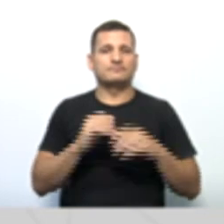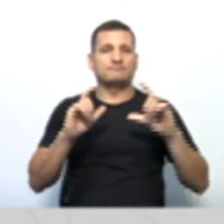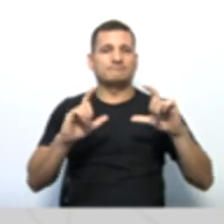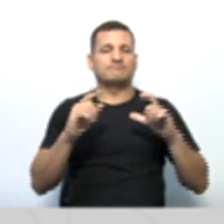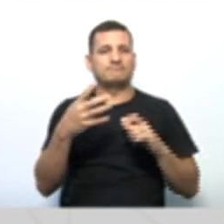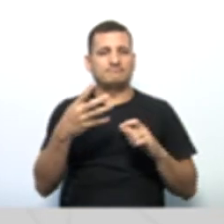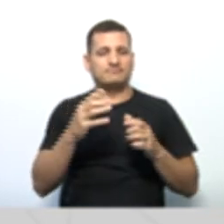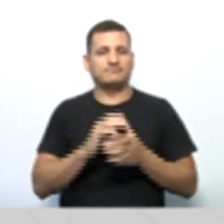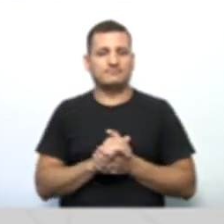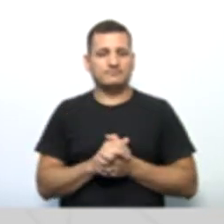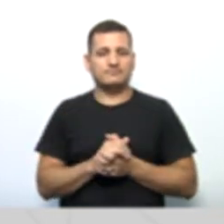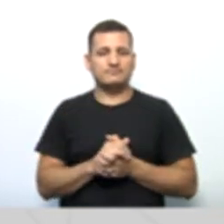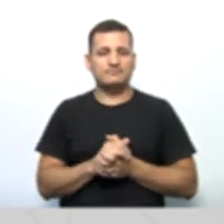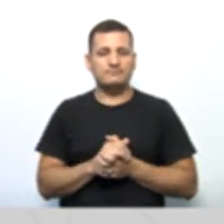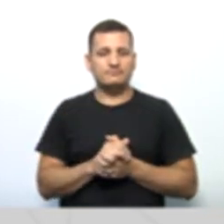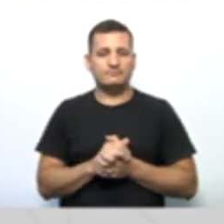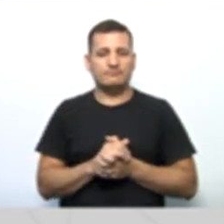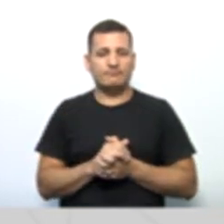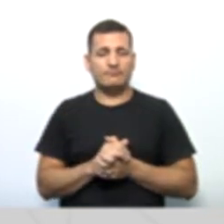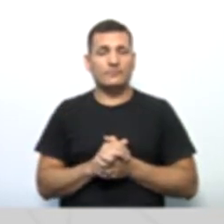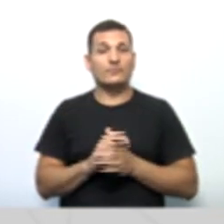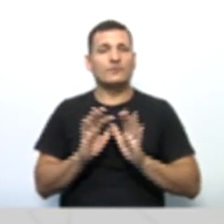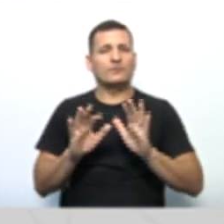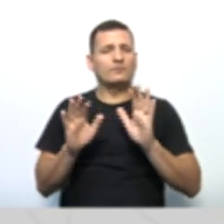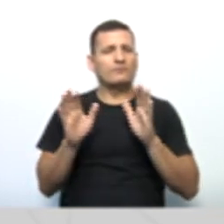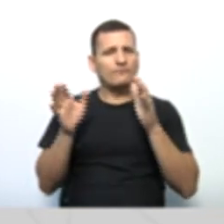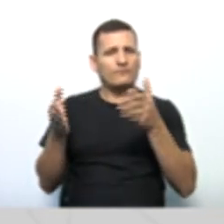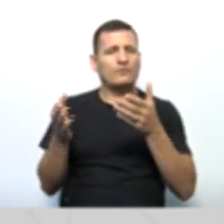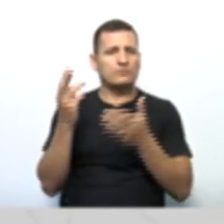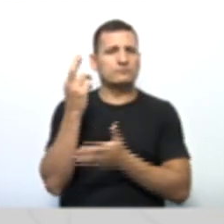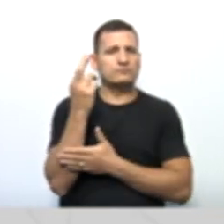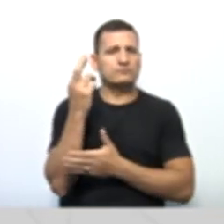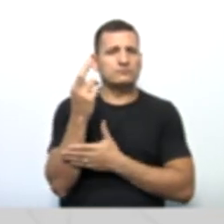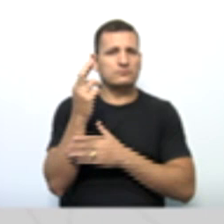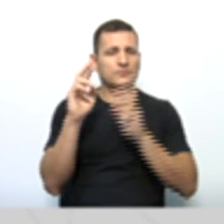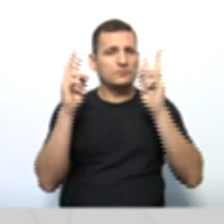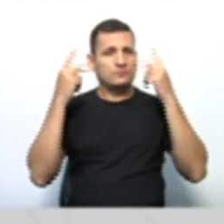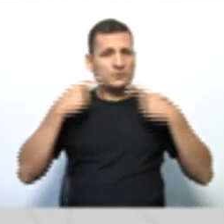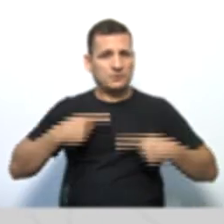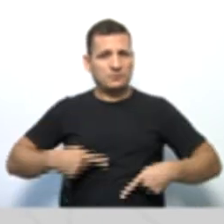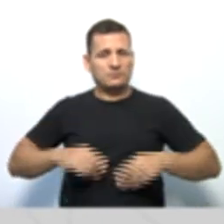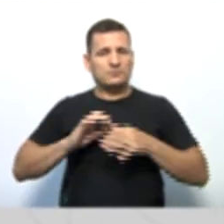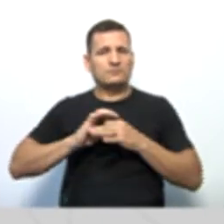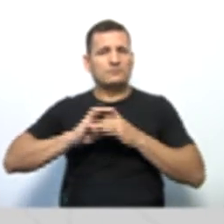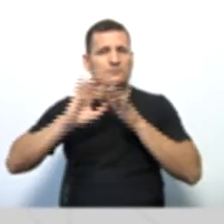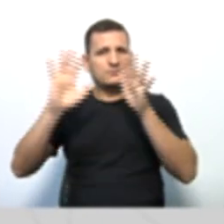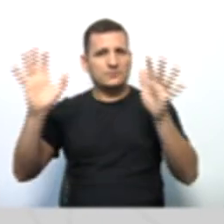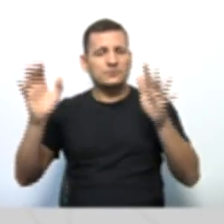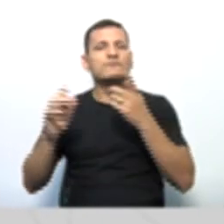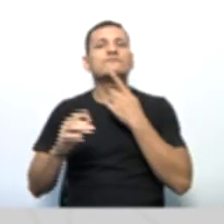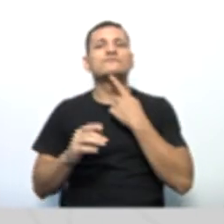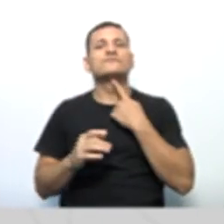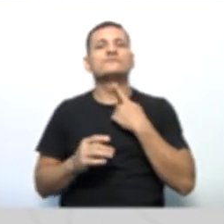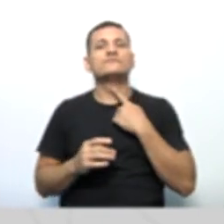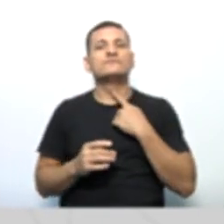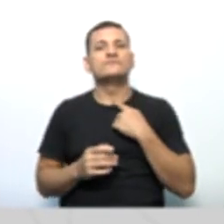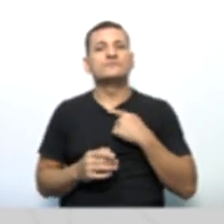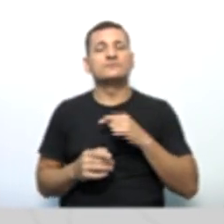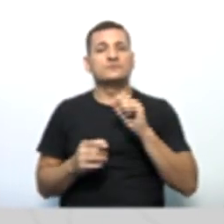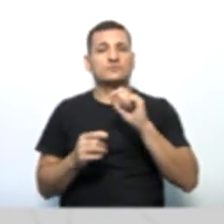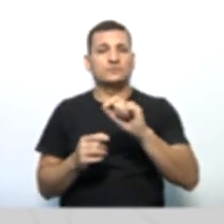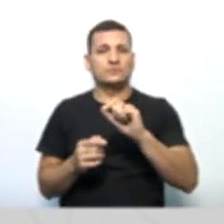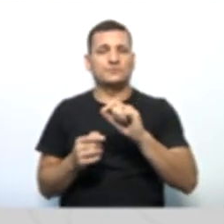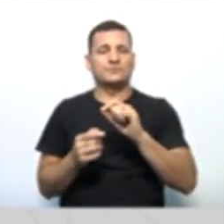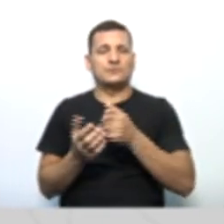Fundamenta-se na autonomia do homem e na liberdade da vontade para determinar as normas da ação